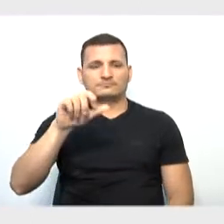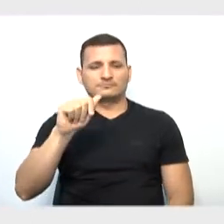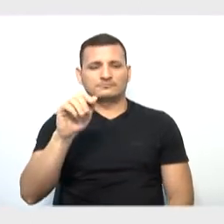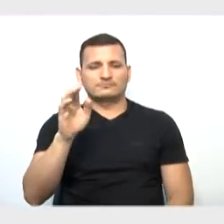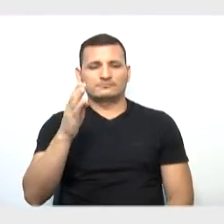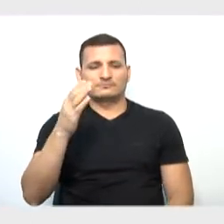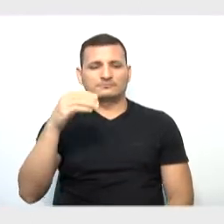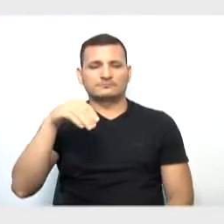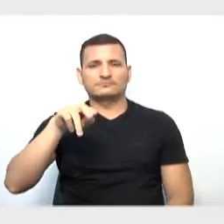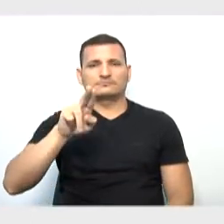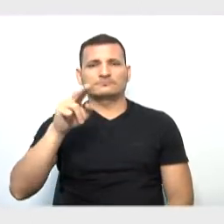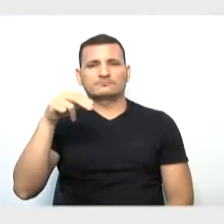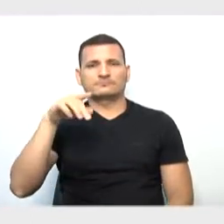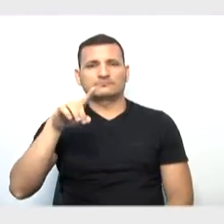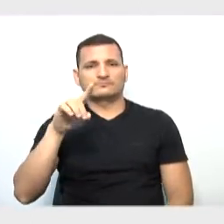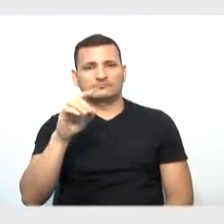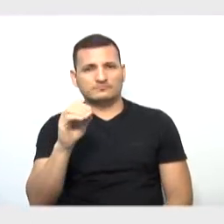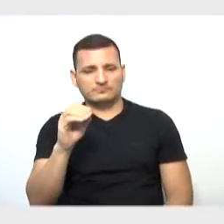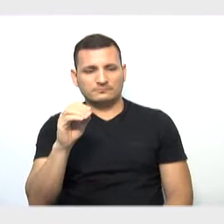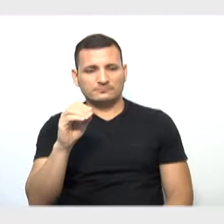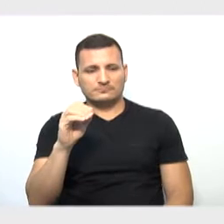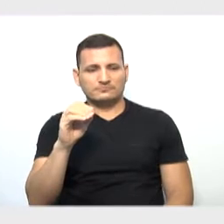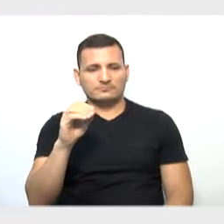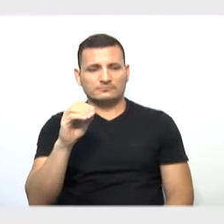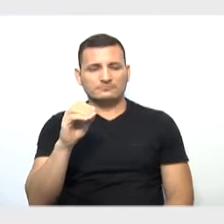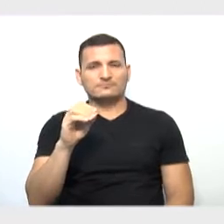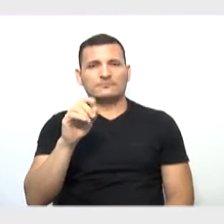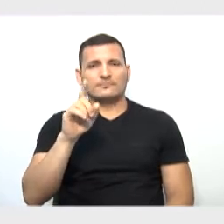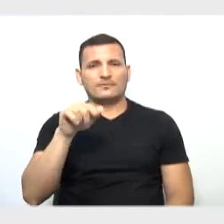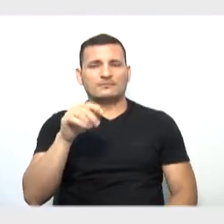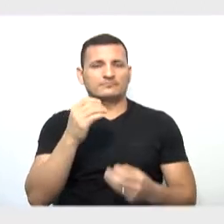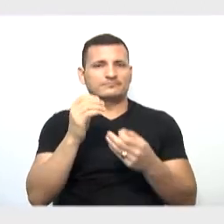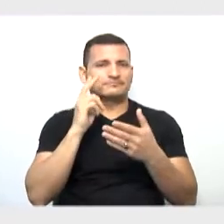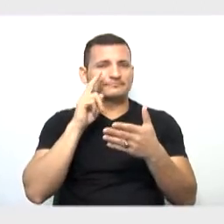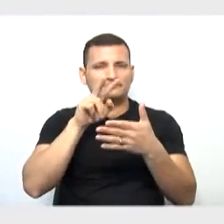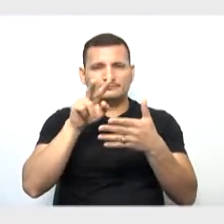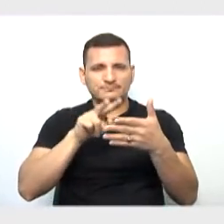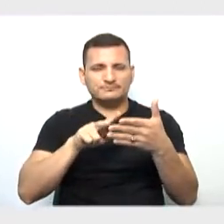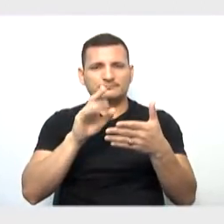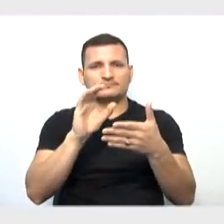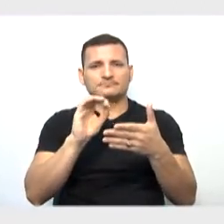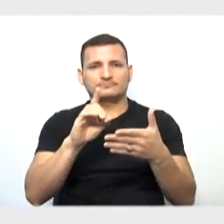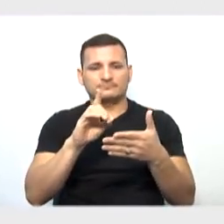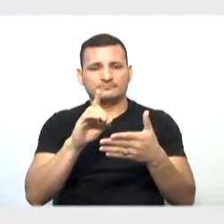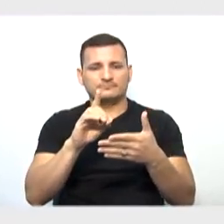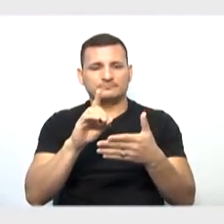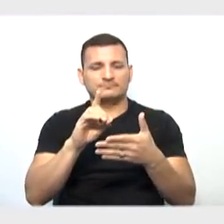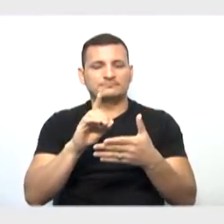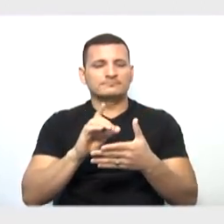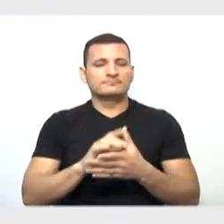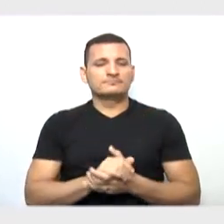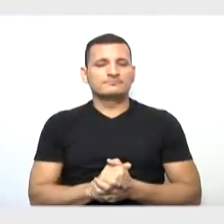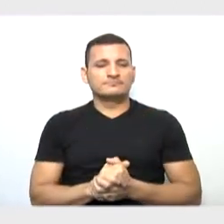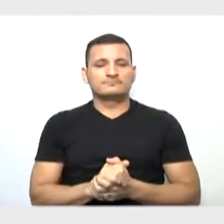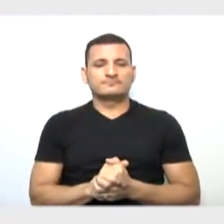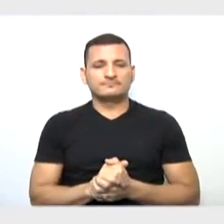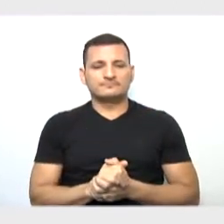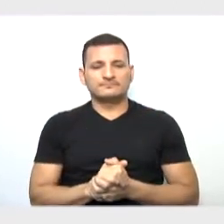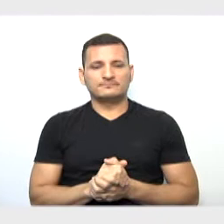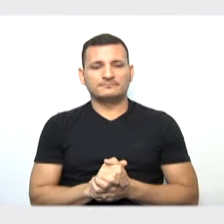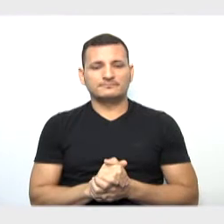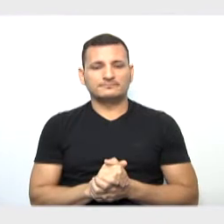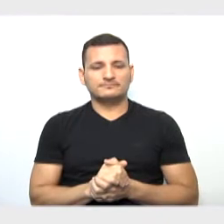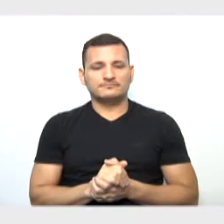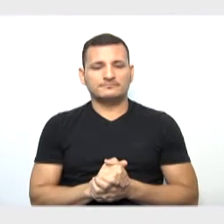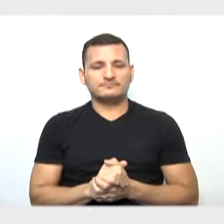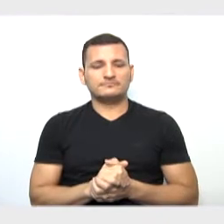Olá Mundo. É isso, é assim que a gente tem que ler esse código, certo? E aí quando for, qual é o nome